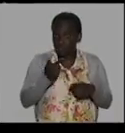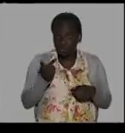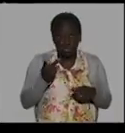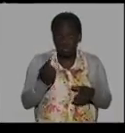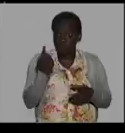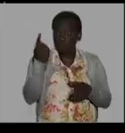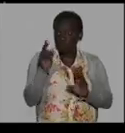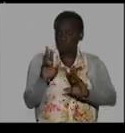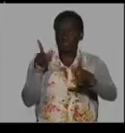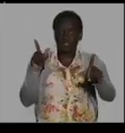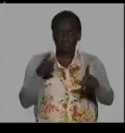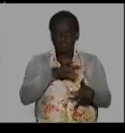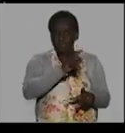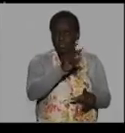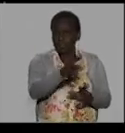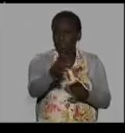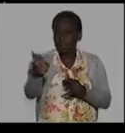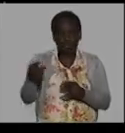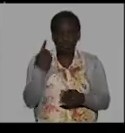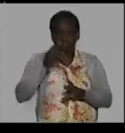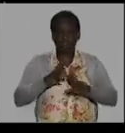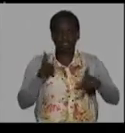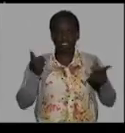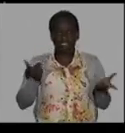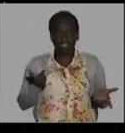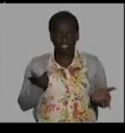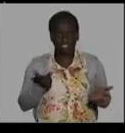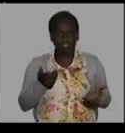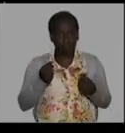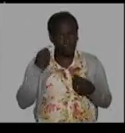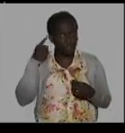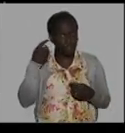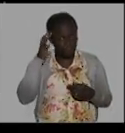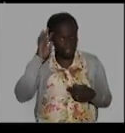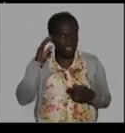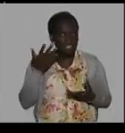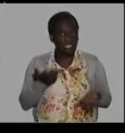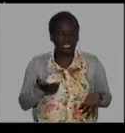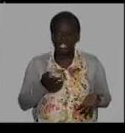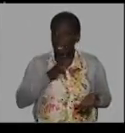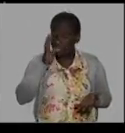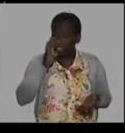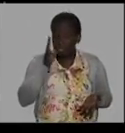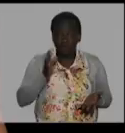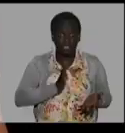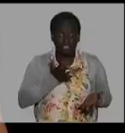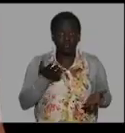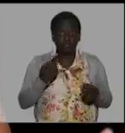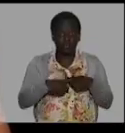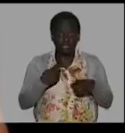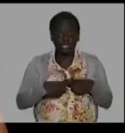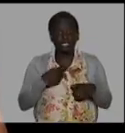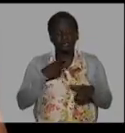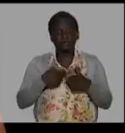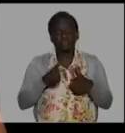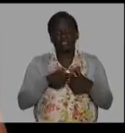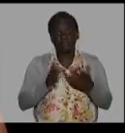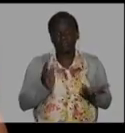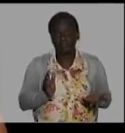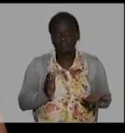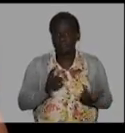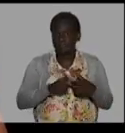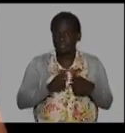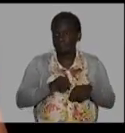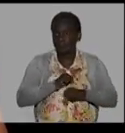são exceção da exceção da exceção, assim, sabe? E é muito louco a gente pensar nisso, né? É absurdo, porque aí a gente tem um